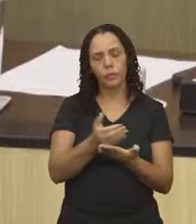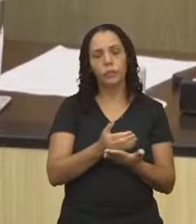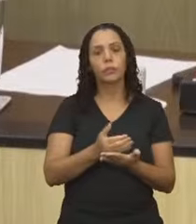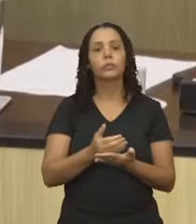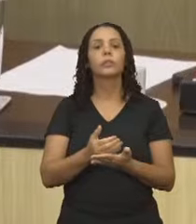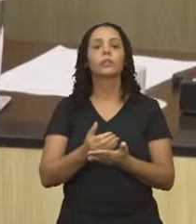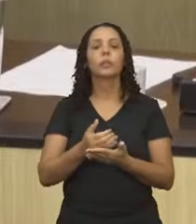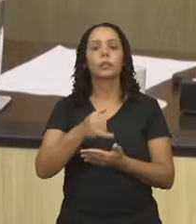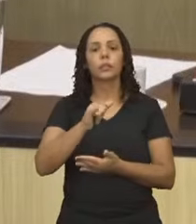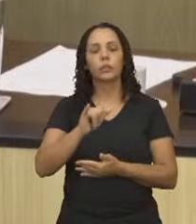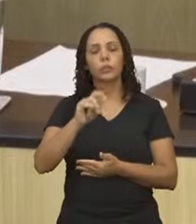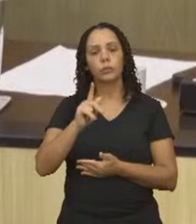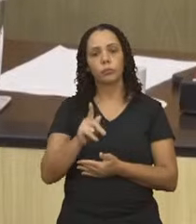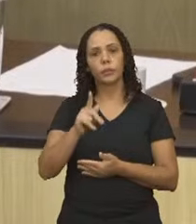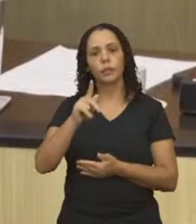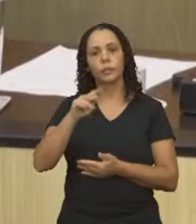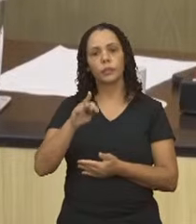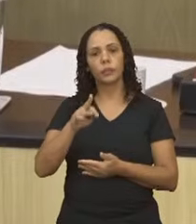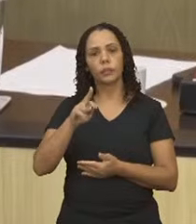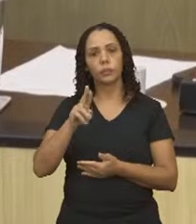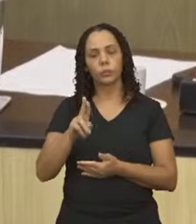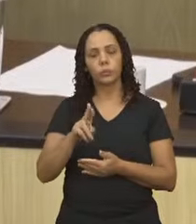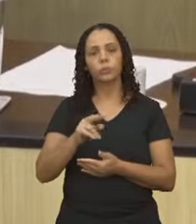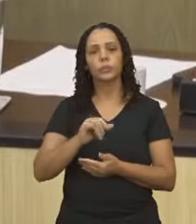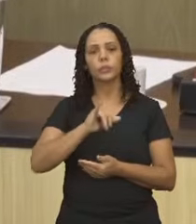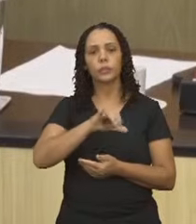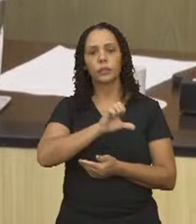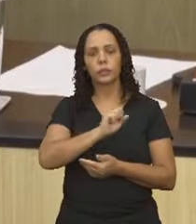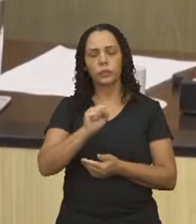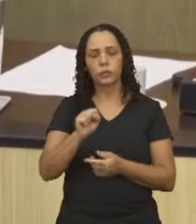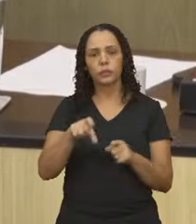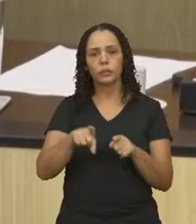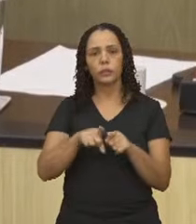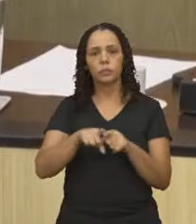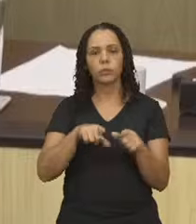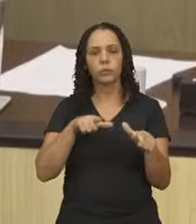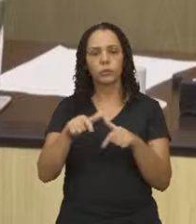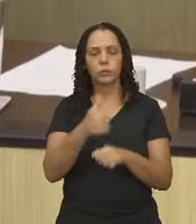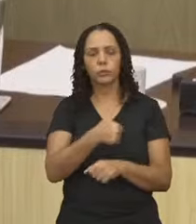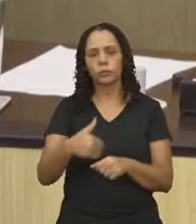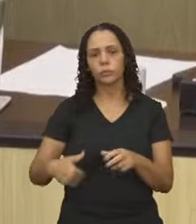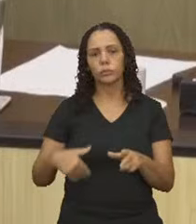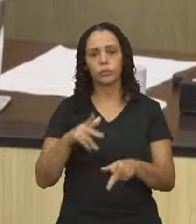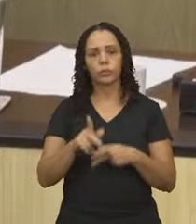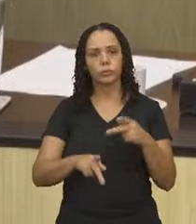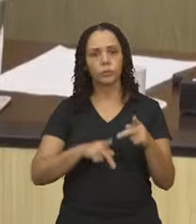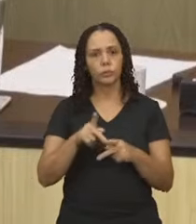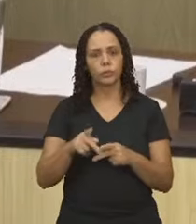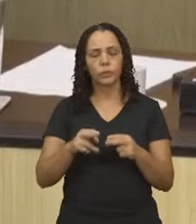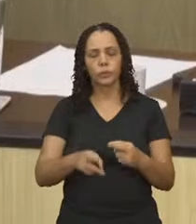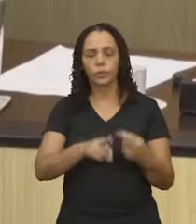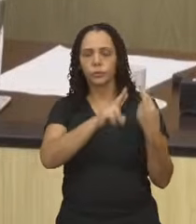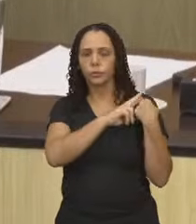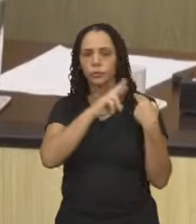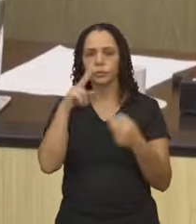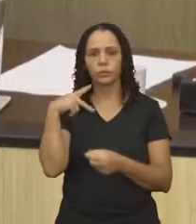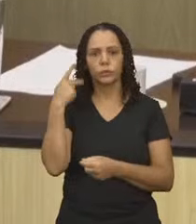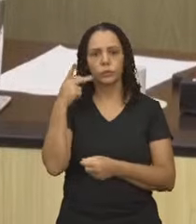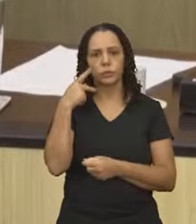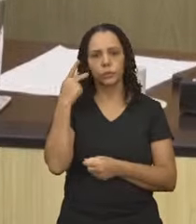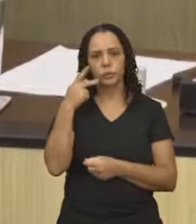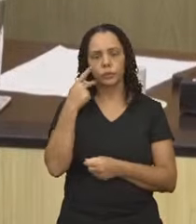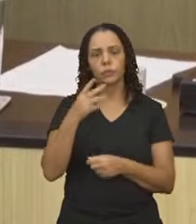e ISS e na prestação de serviços públicos à população geral. É dever do vereador, nos termos